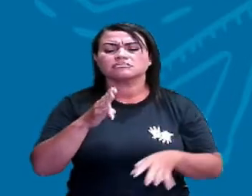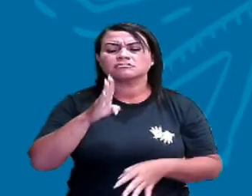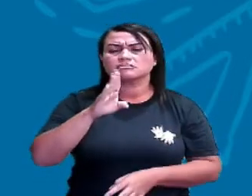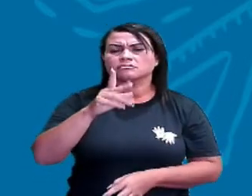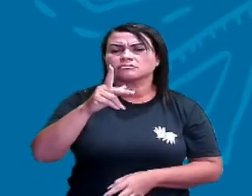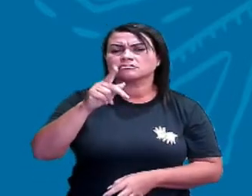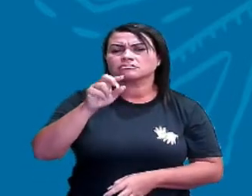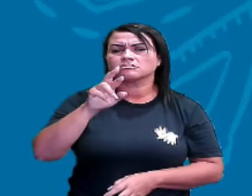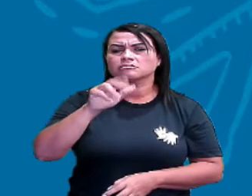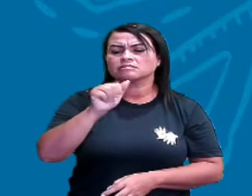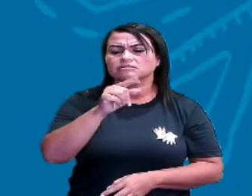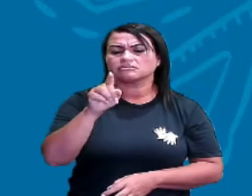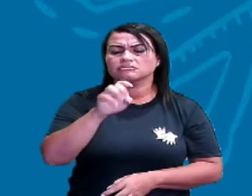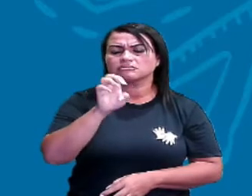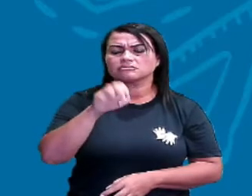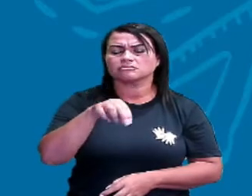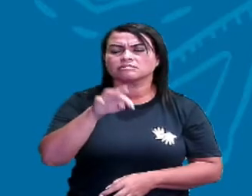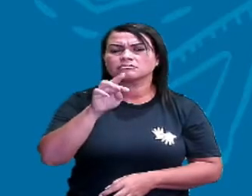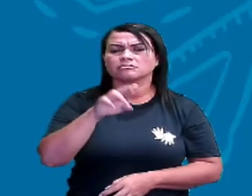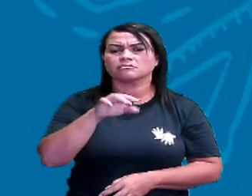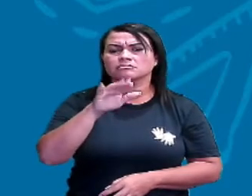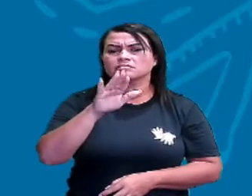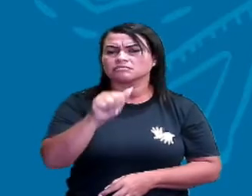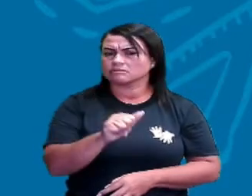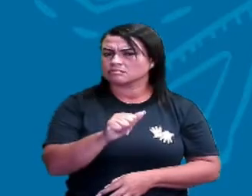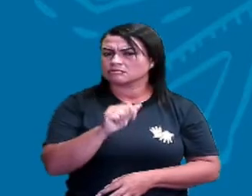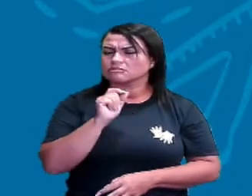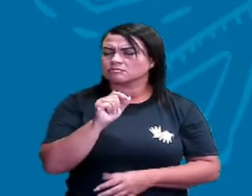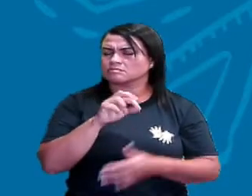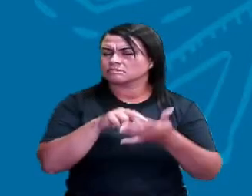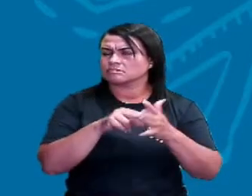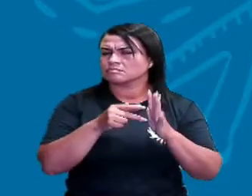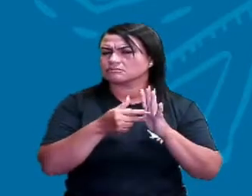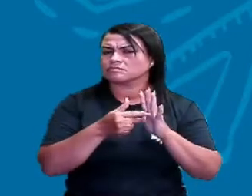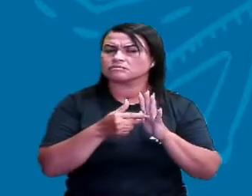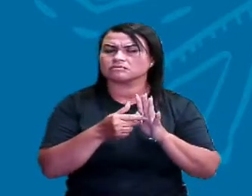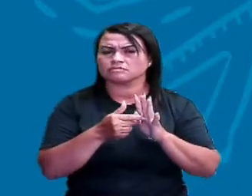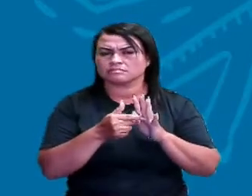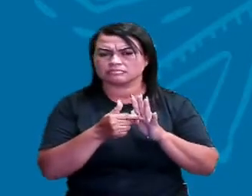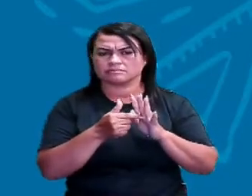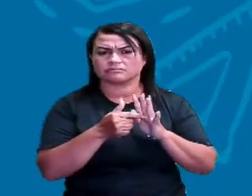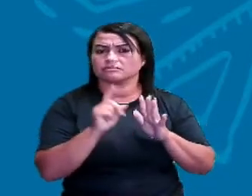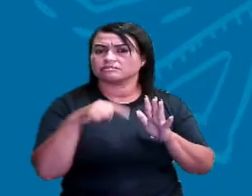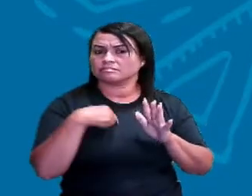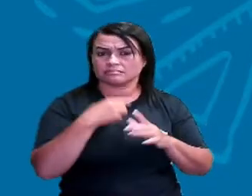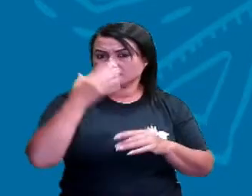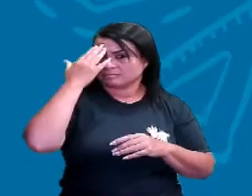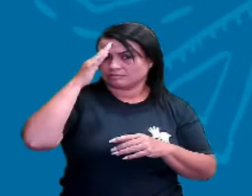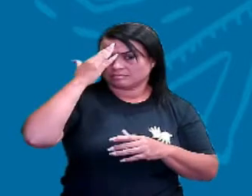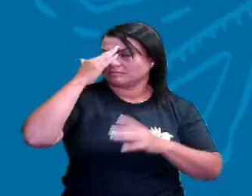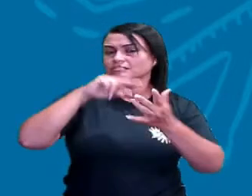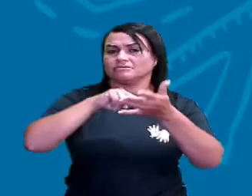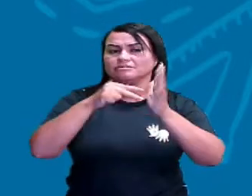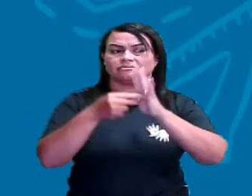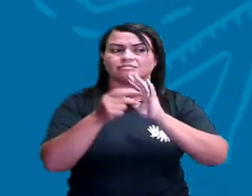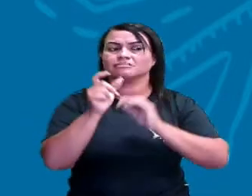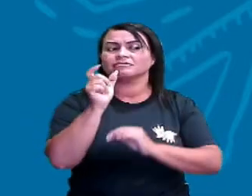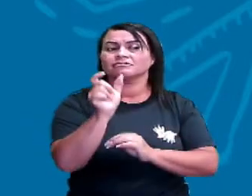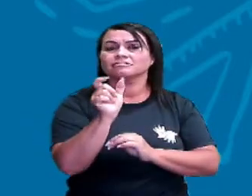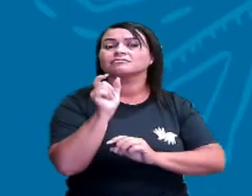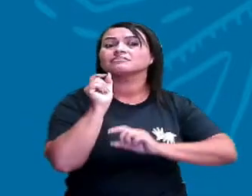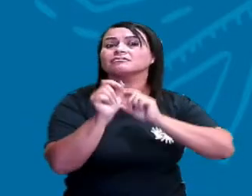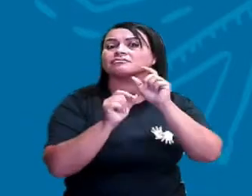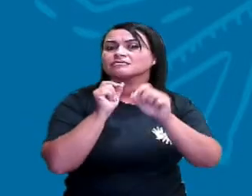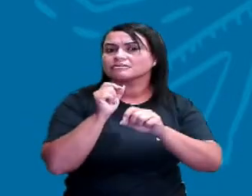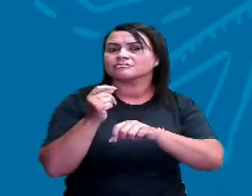é prazenteira? Ah, a gente não sabe o que é prazenteira. Quando a gente não sabe o significado de uma palavra, a gente